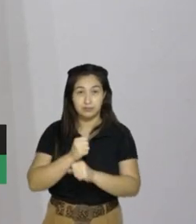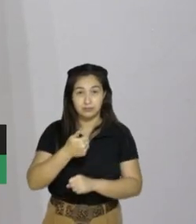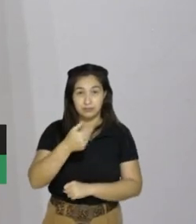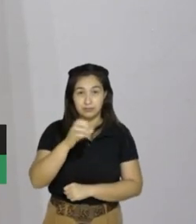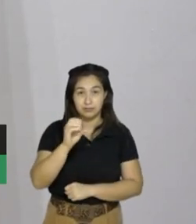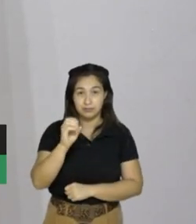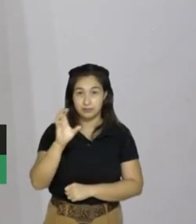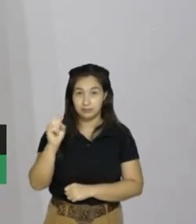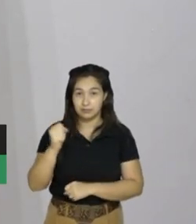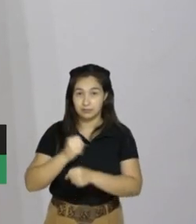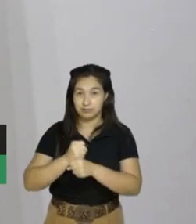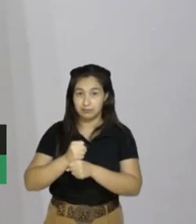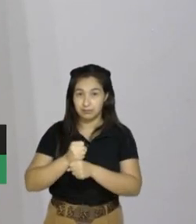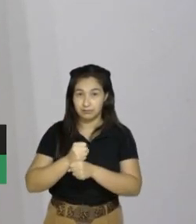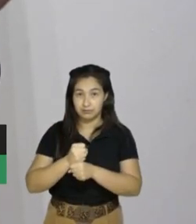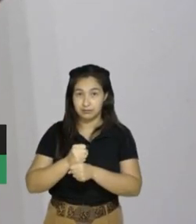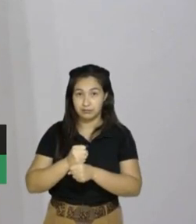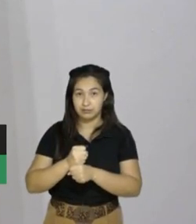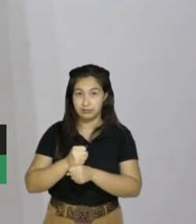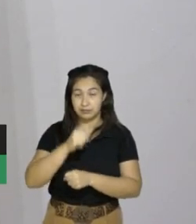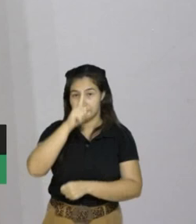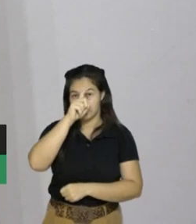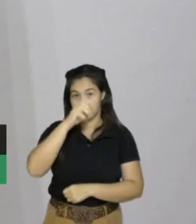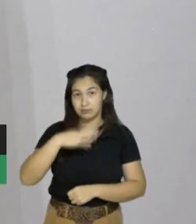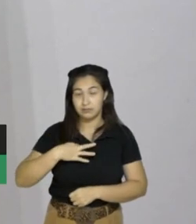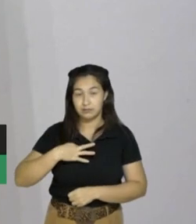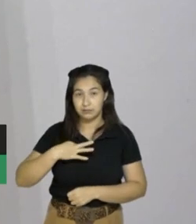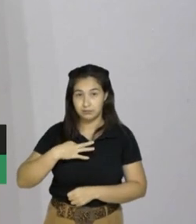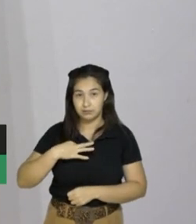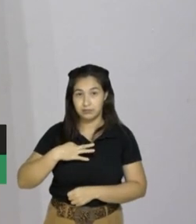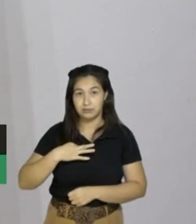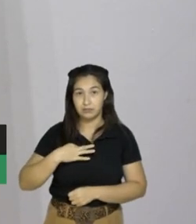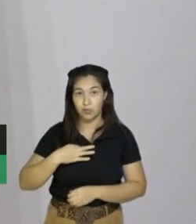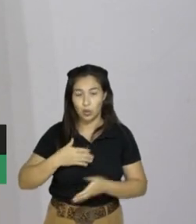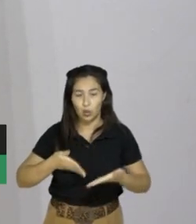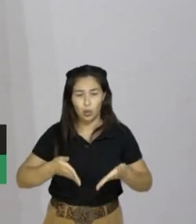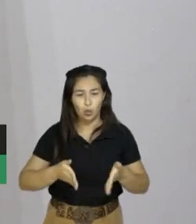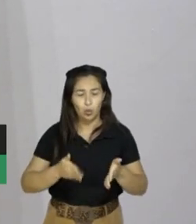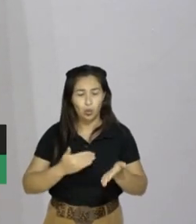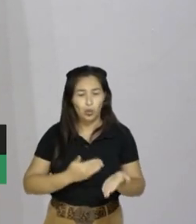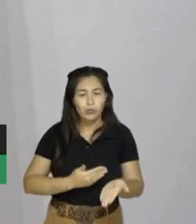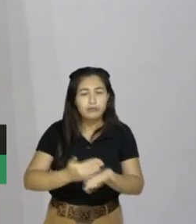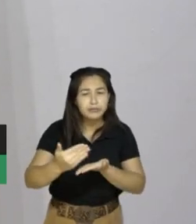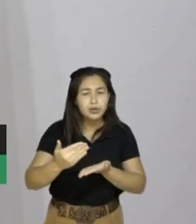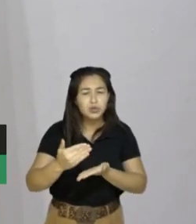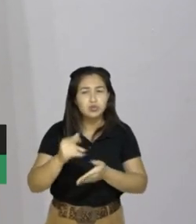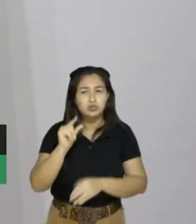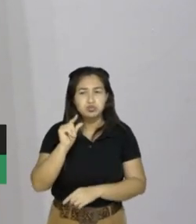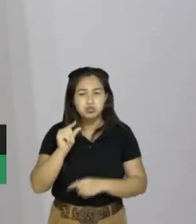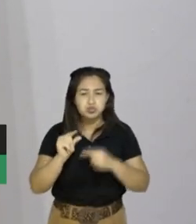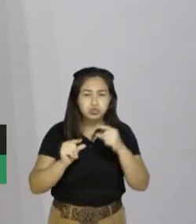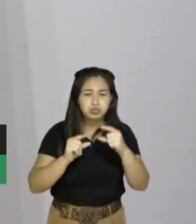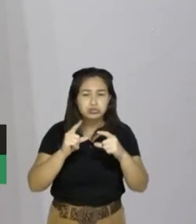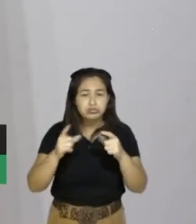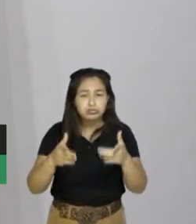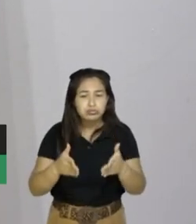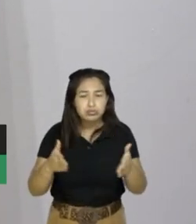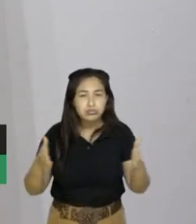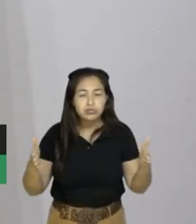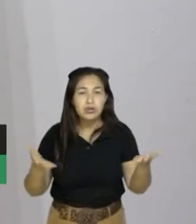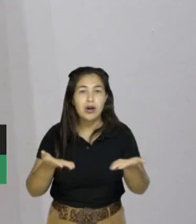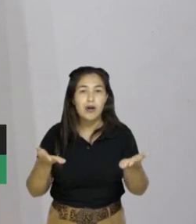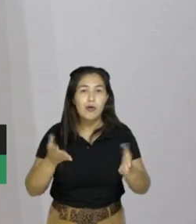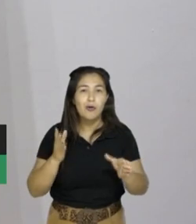nasceu de quase nada mas que há poucos dias atrás fez um